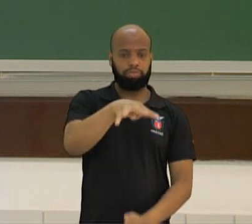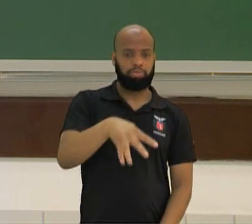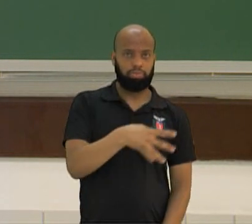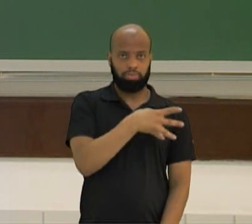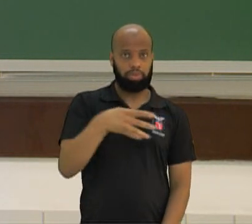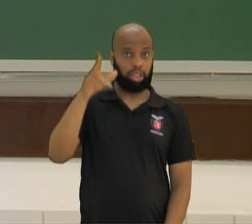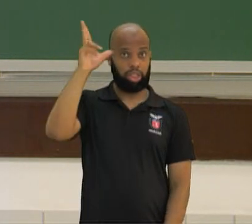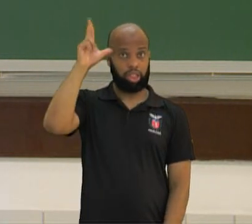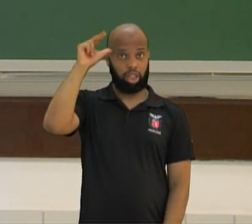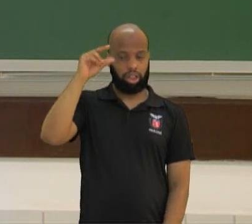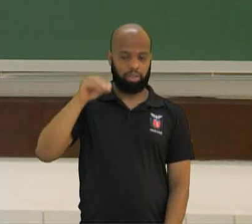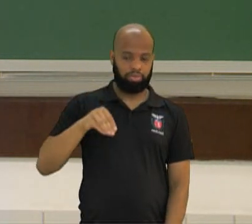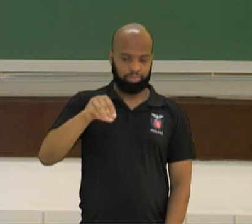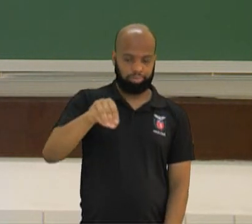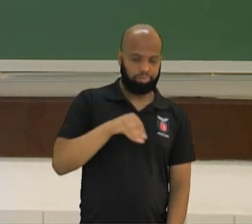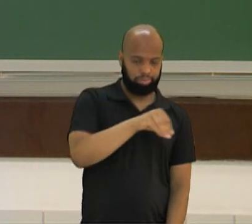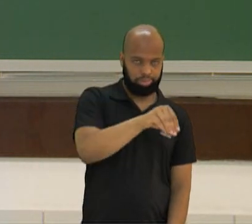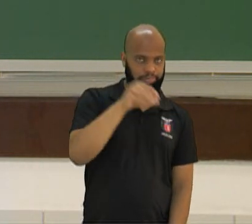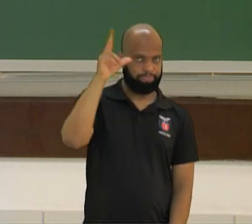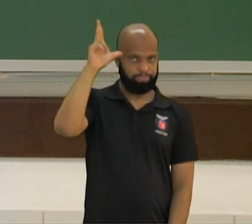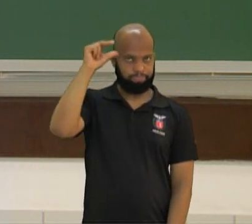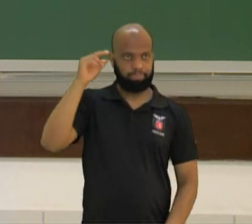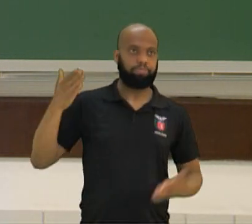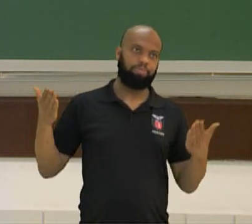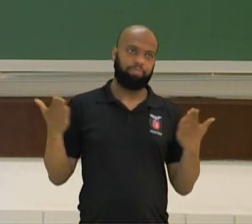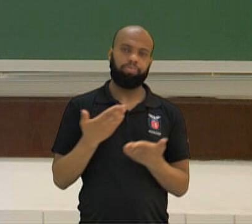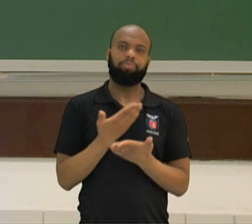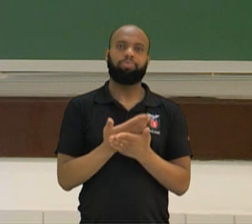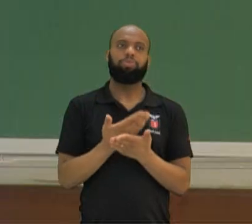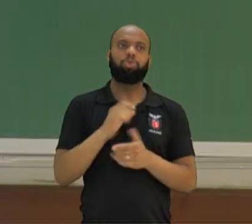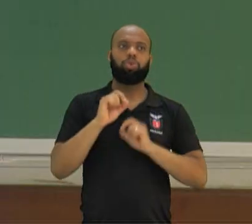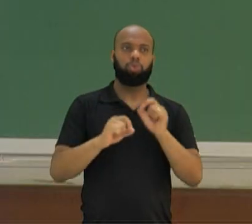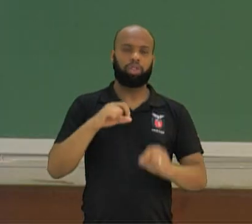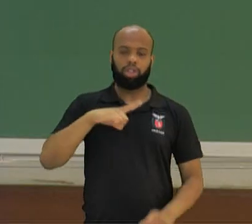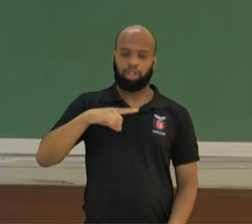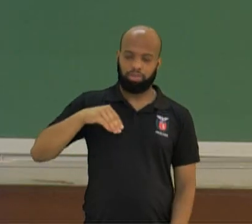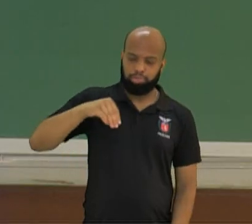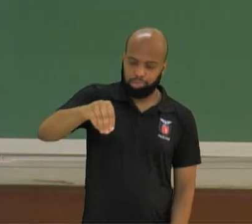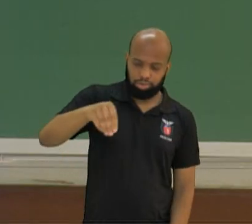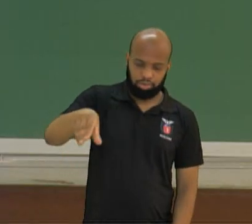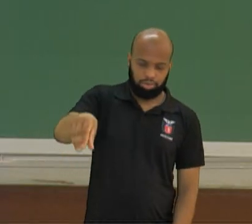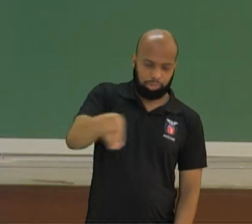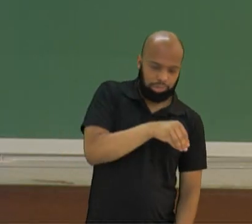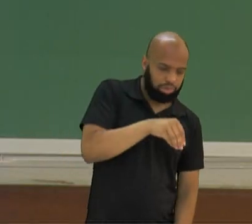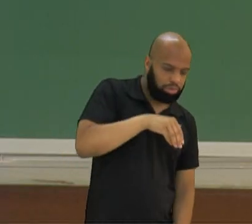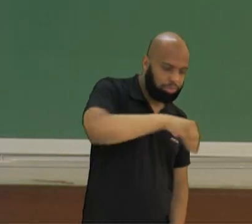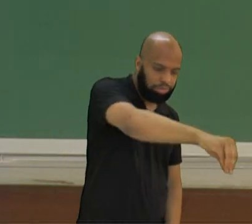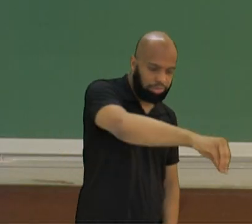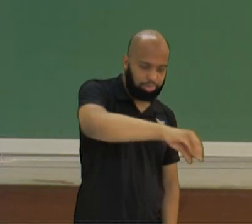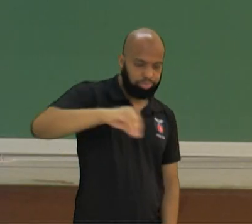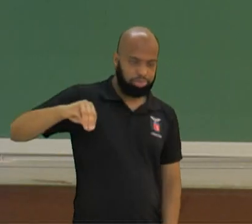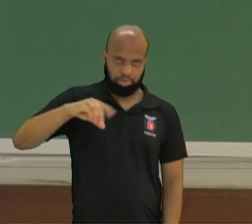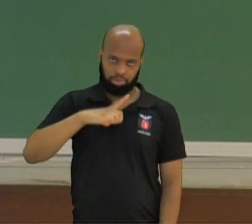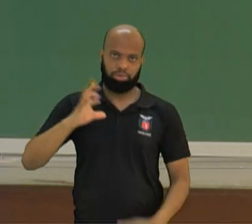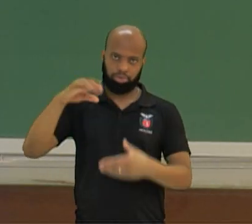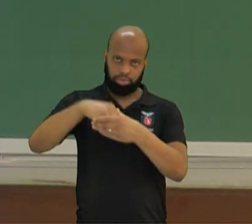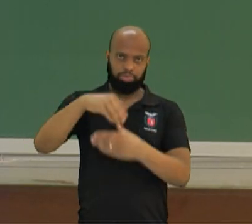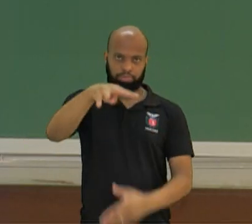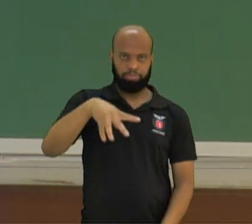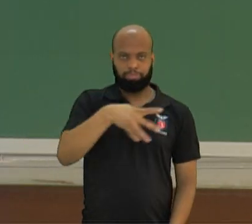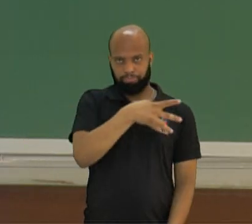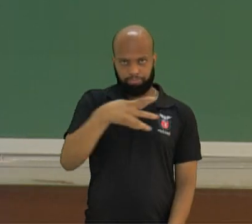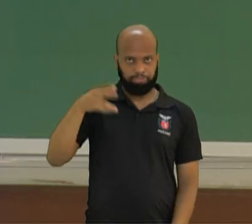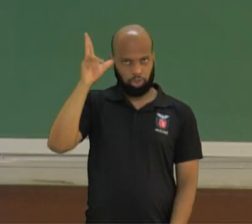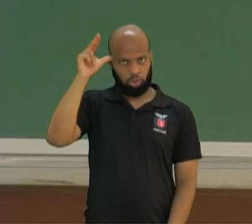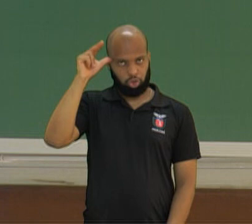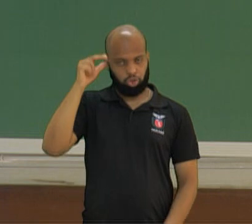xadrez, né? E hoje nós vamos falar aí sobre os movimentos, né, das peças do jogo